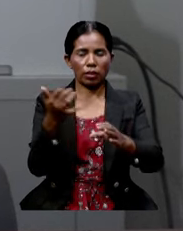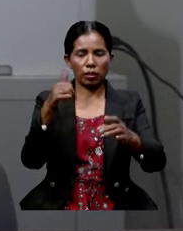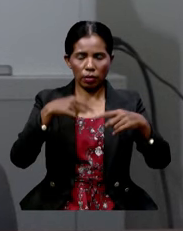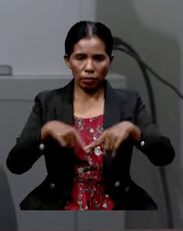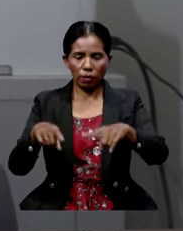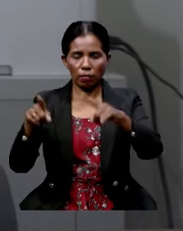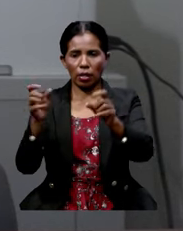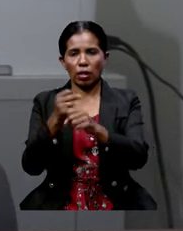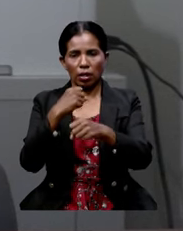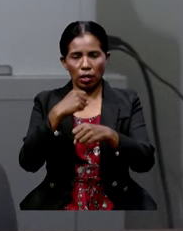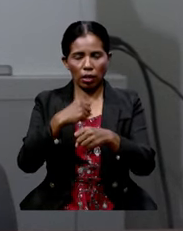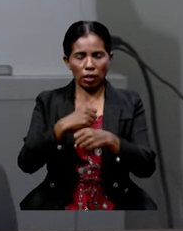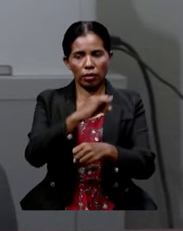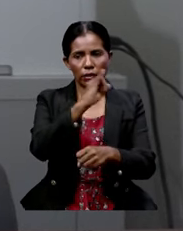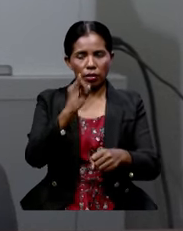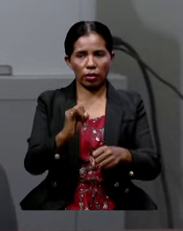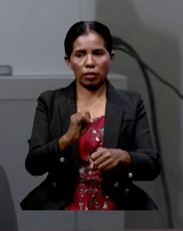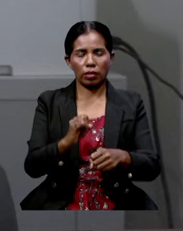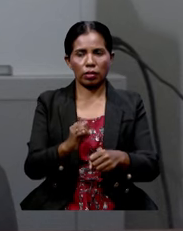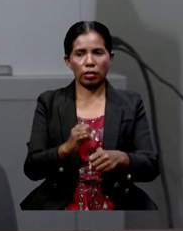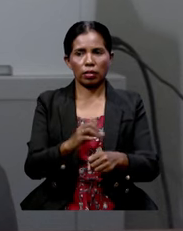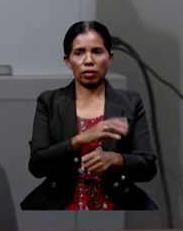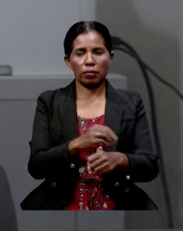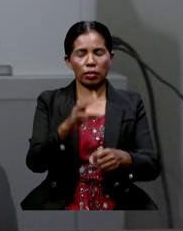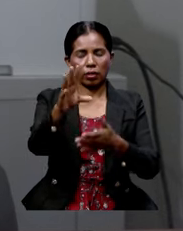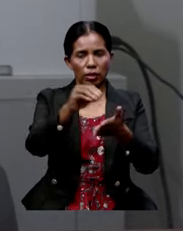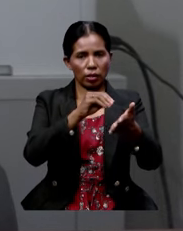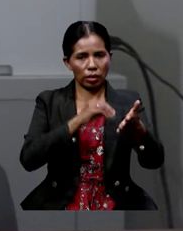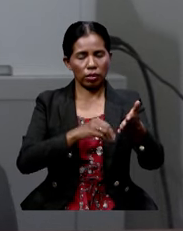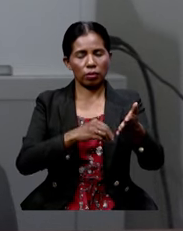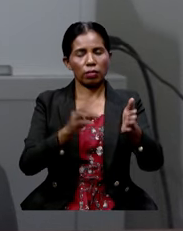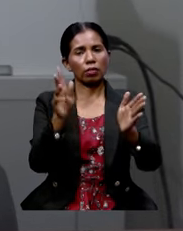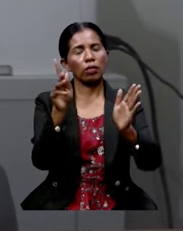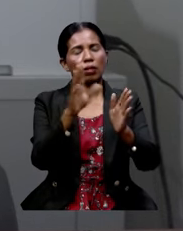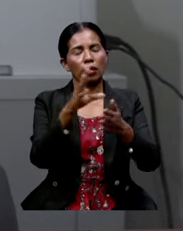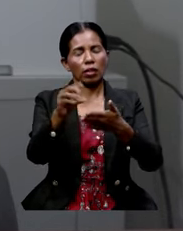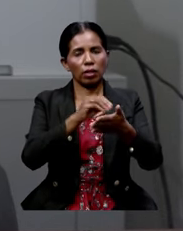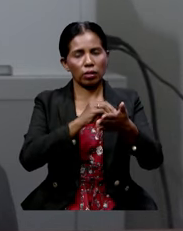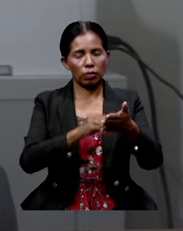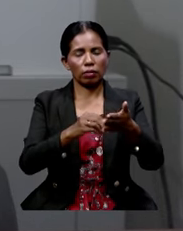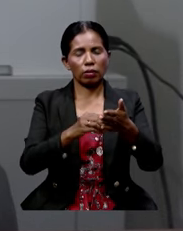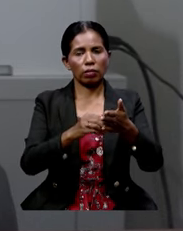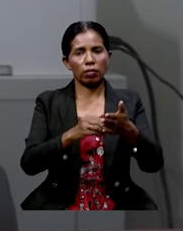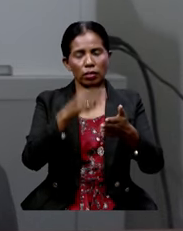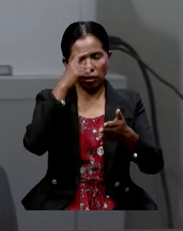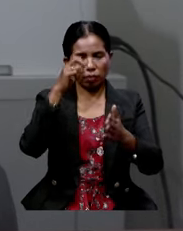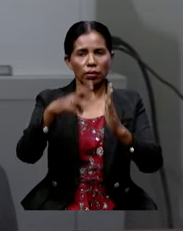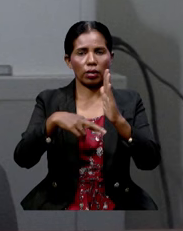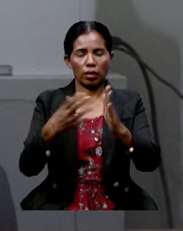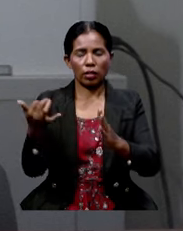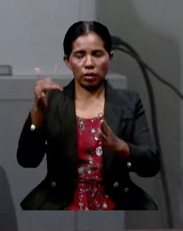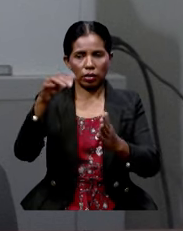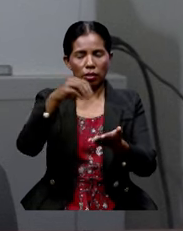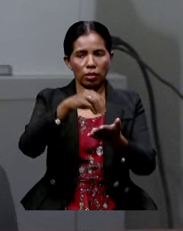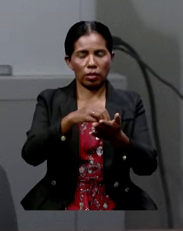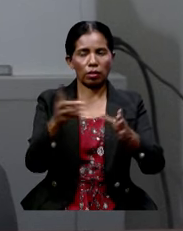pressão inspetor sira se lê sobre imagem serne e vidro meta serne também regula tia na ia ia